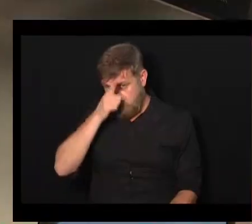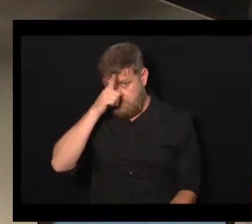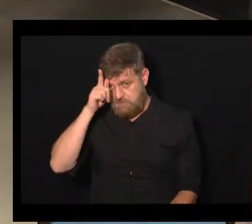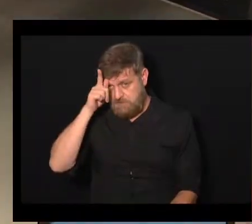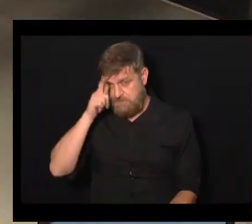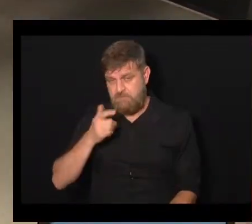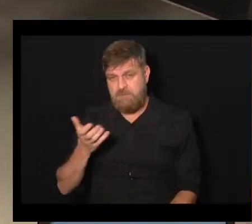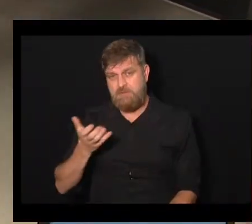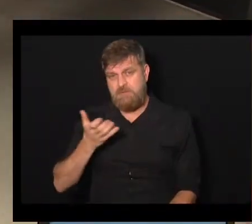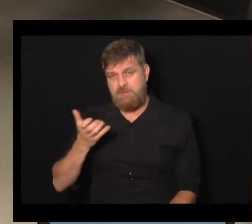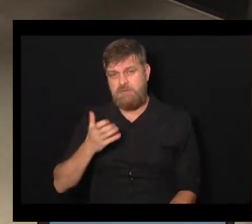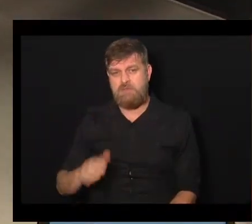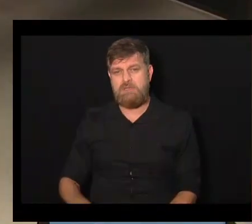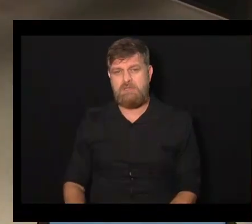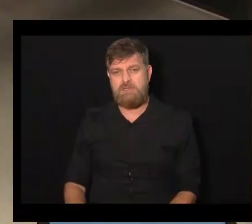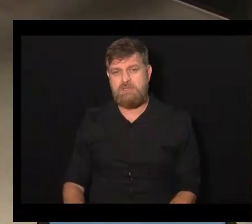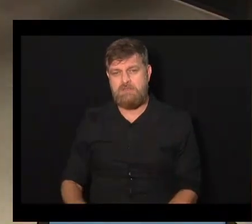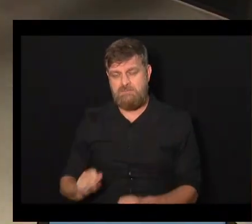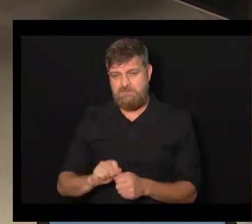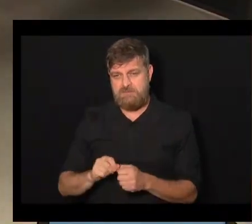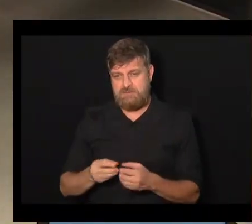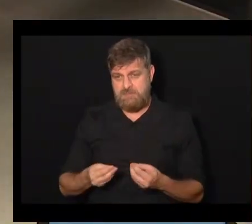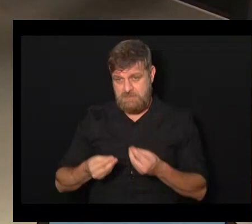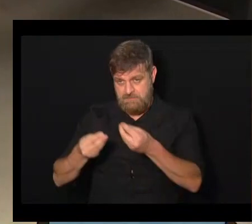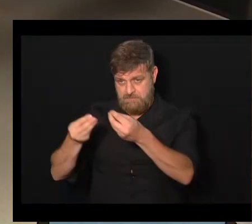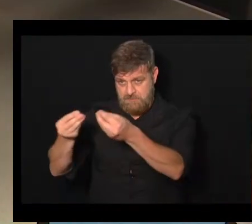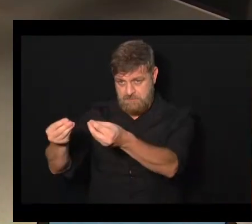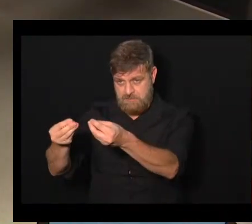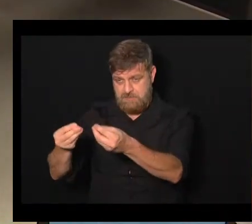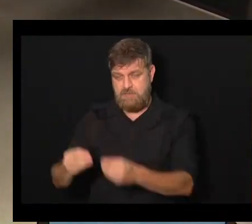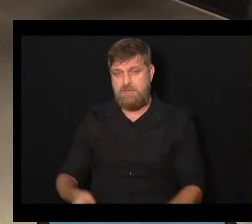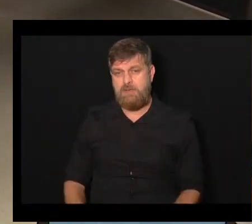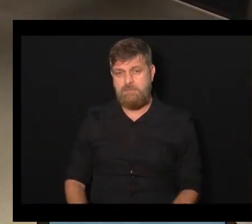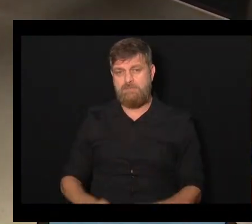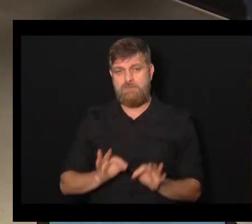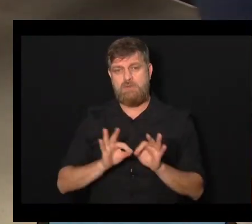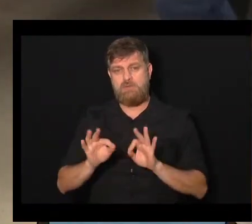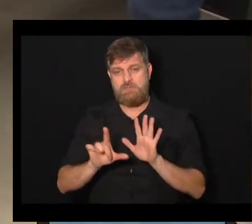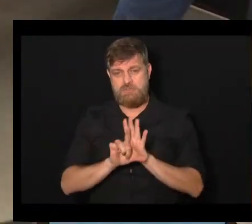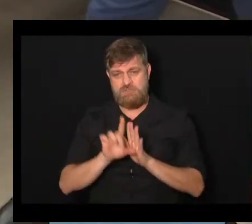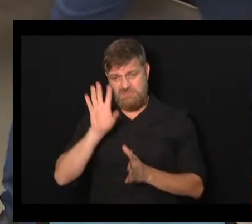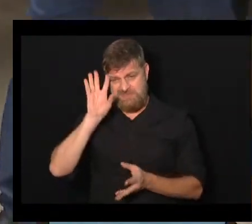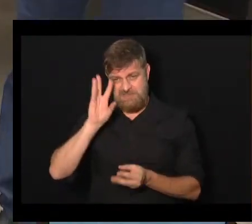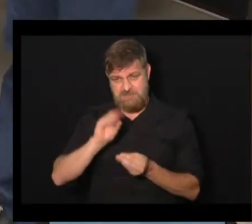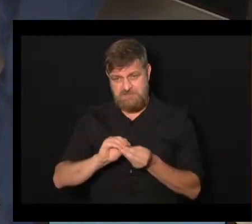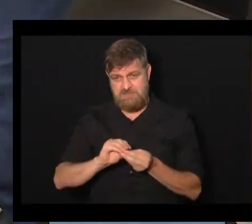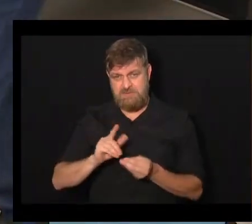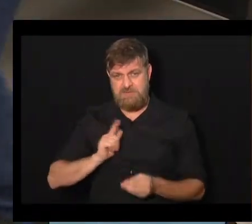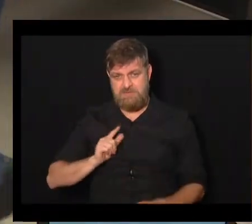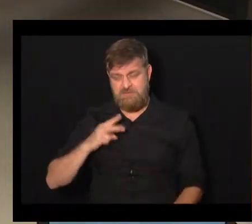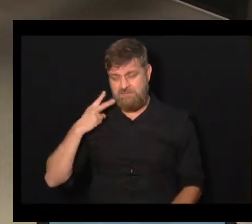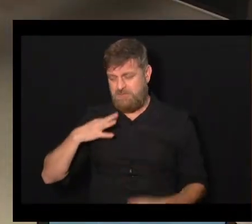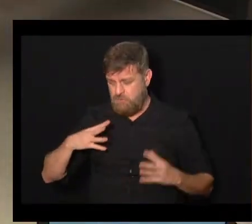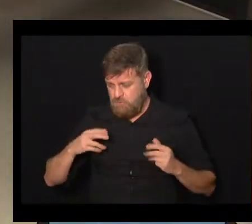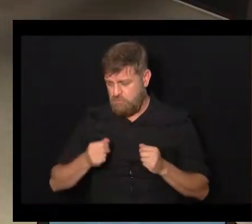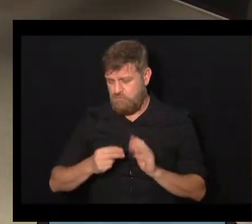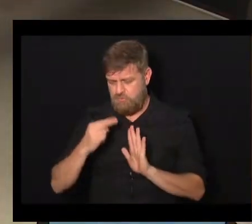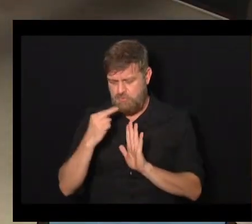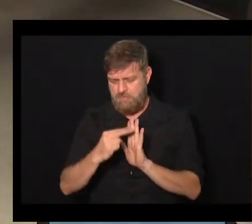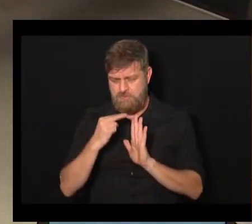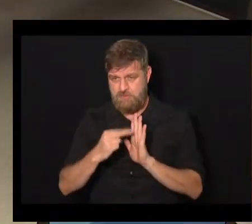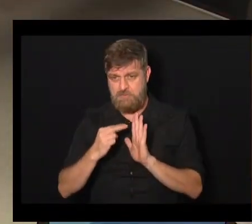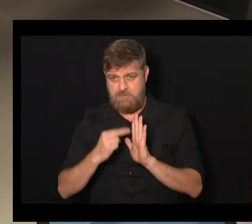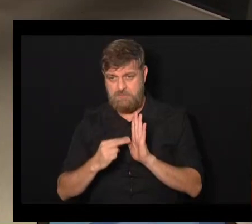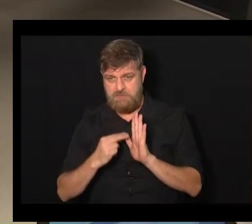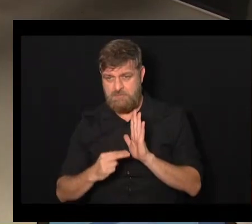eu só gostaria, vou fazer chegar às suas mãos, um projeto de resolução assinado por todos os vereadores,